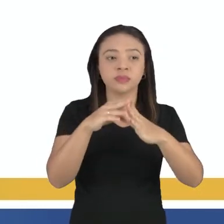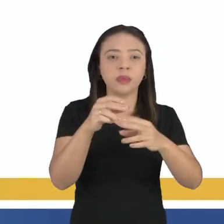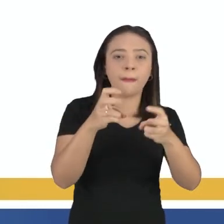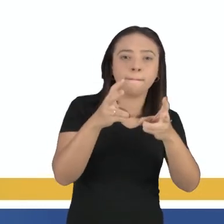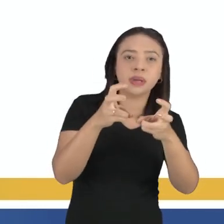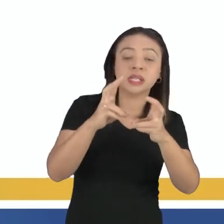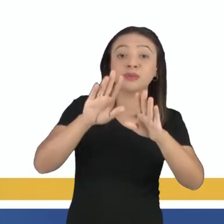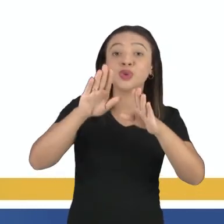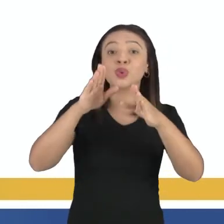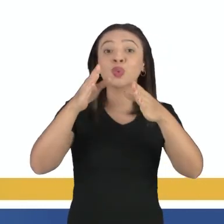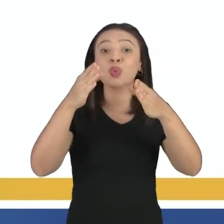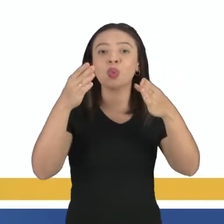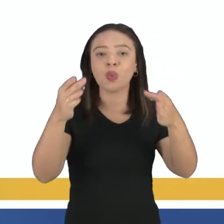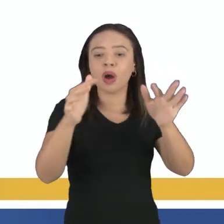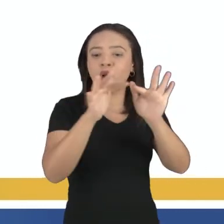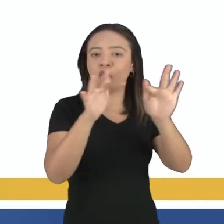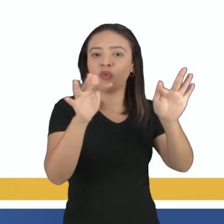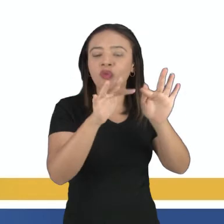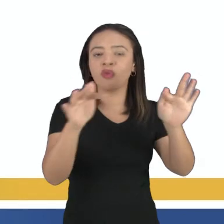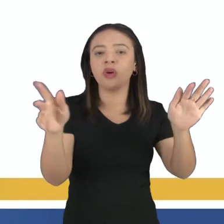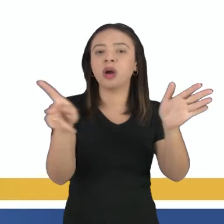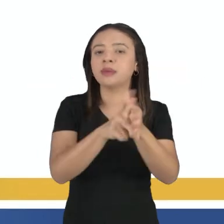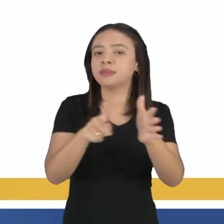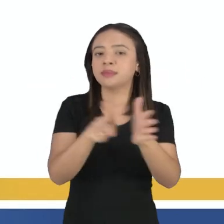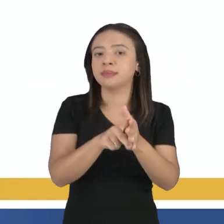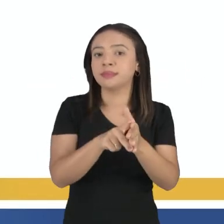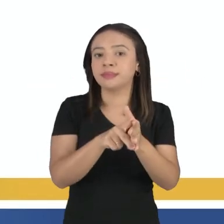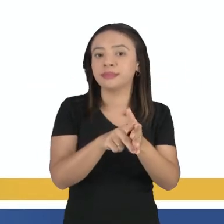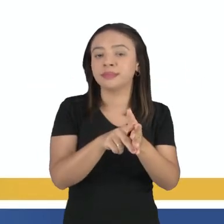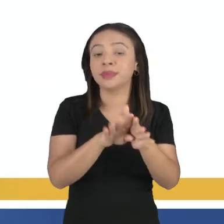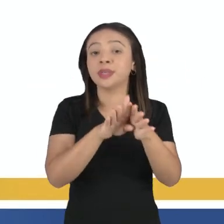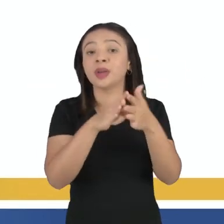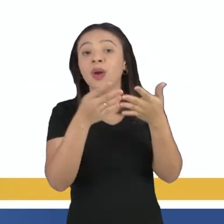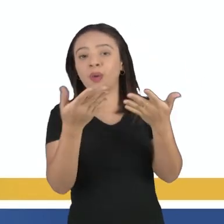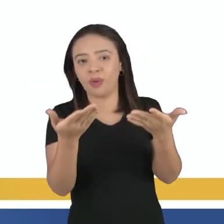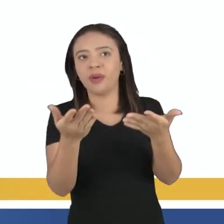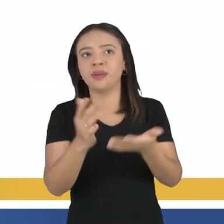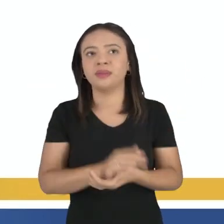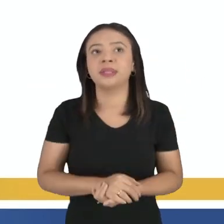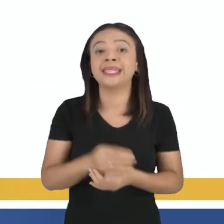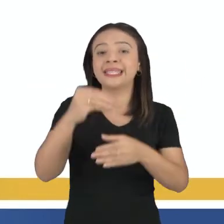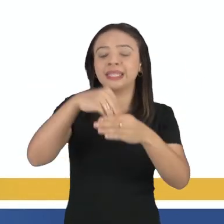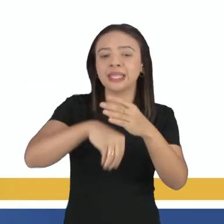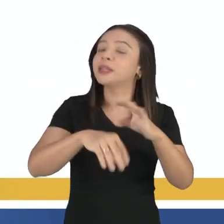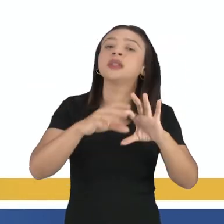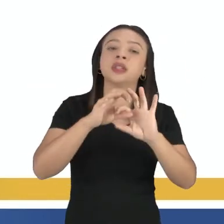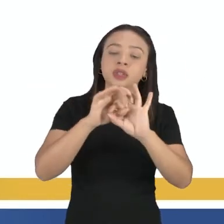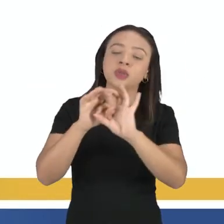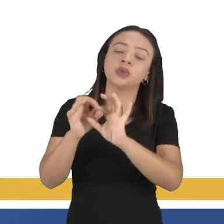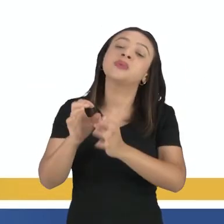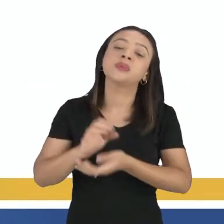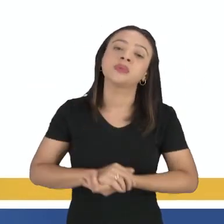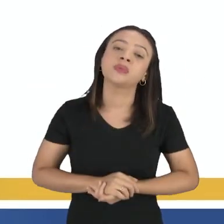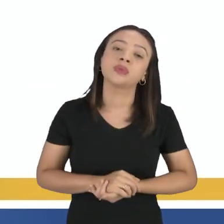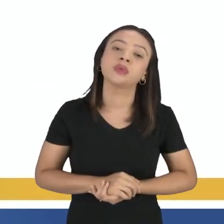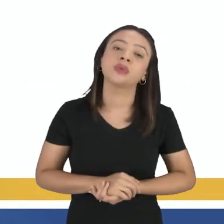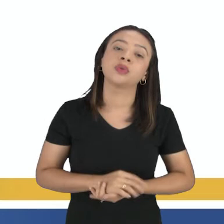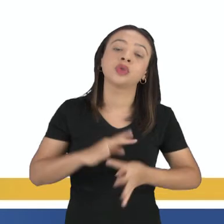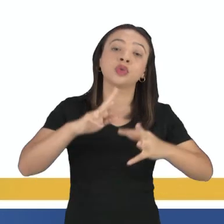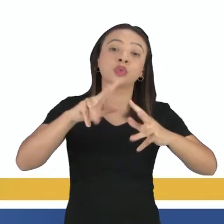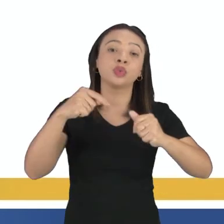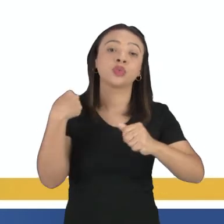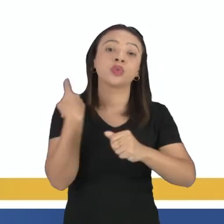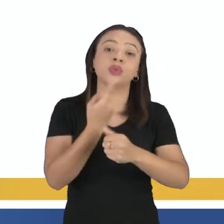elas pertencem, né? Quais elas podem ali se adequar, tá? Dentro desse contexto aí, do que nós já